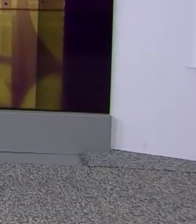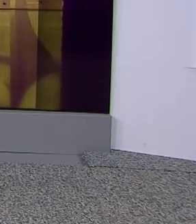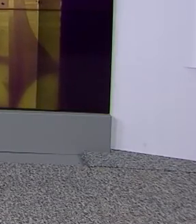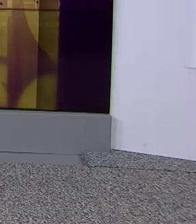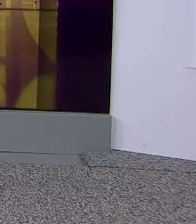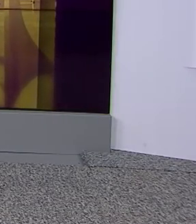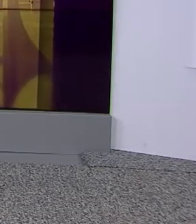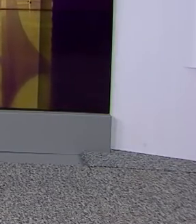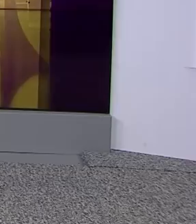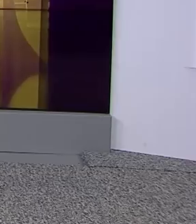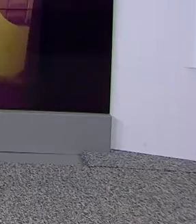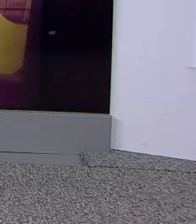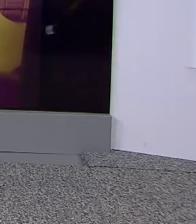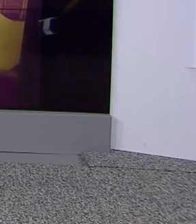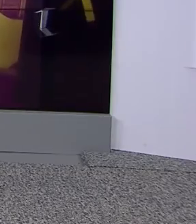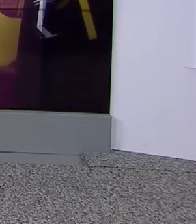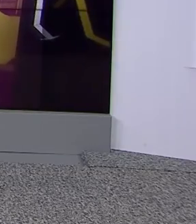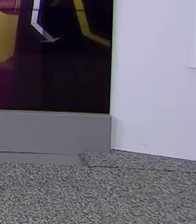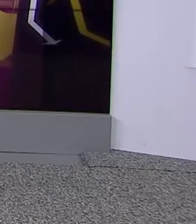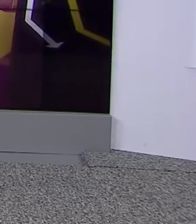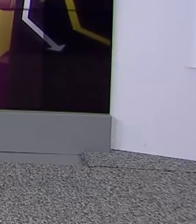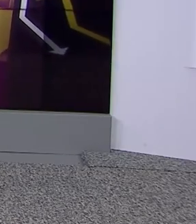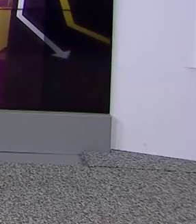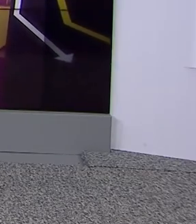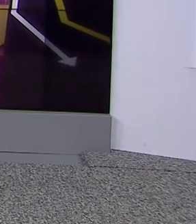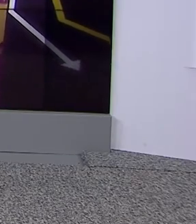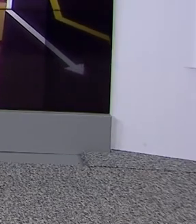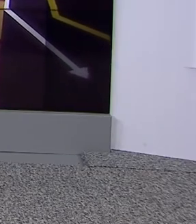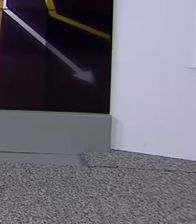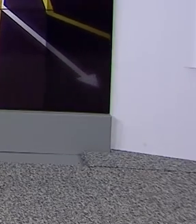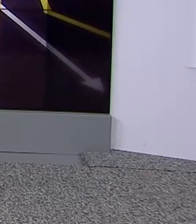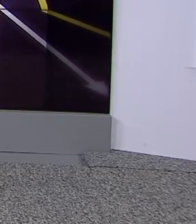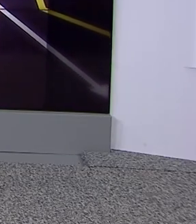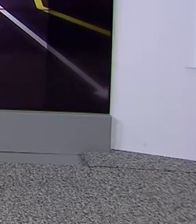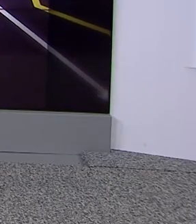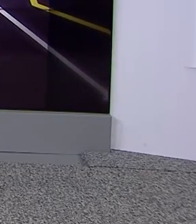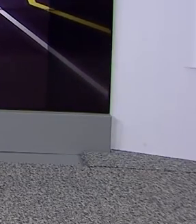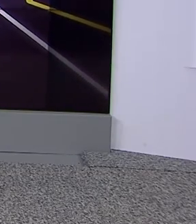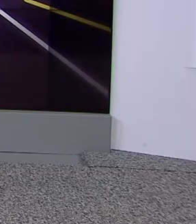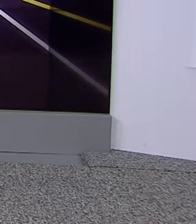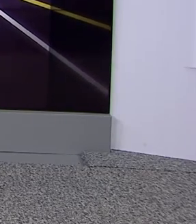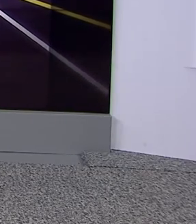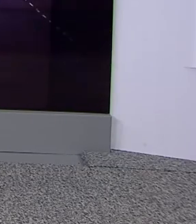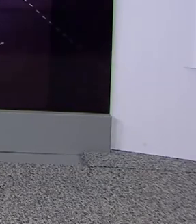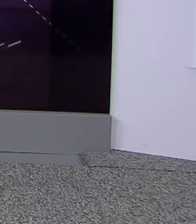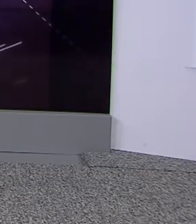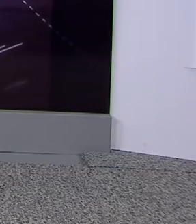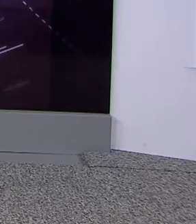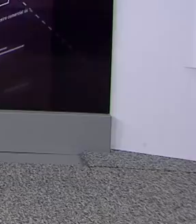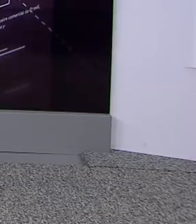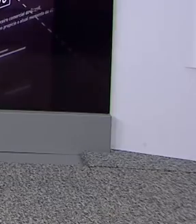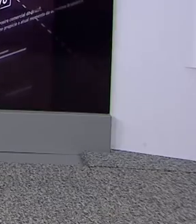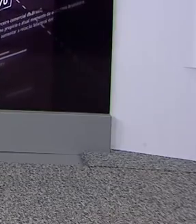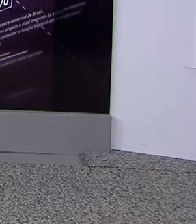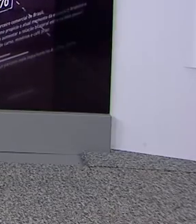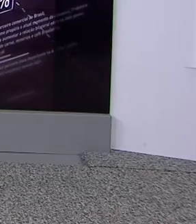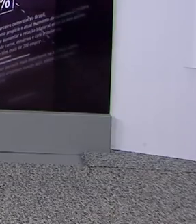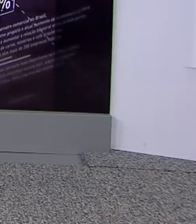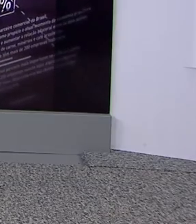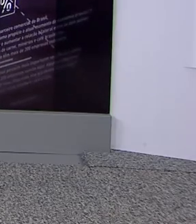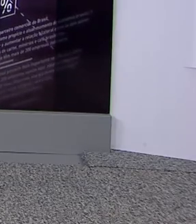Mário Abdo Benítez. Já o presidente do Paraguai ampliou um pouco a questão e a discussão